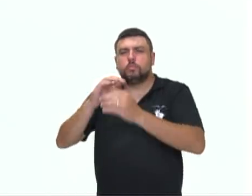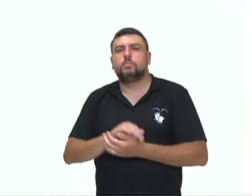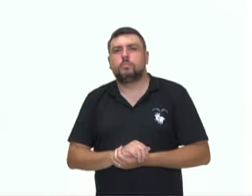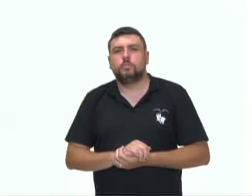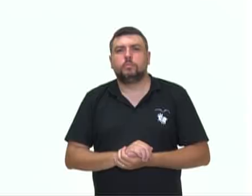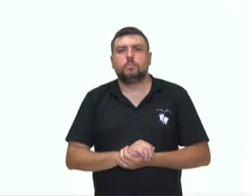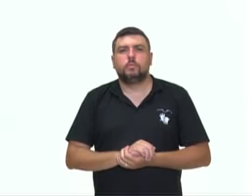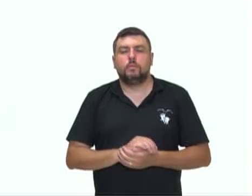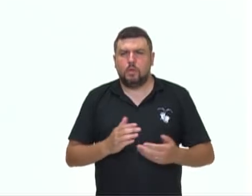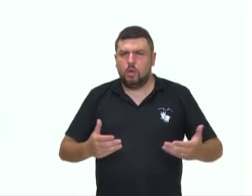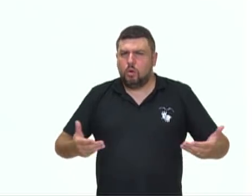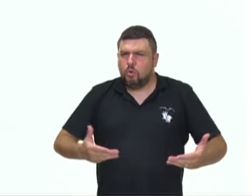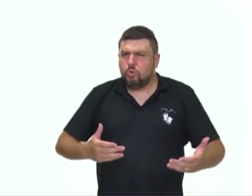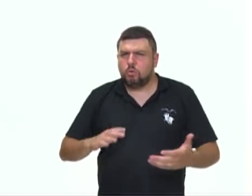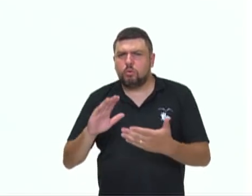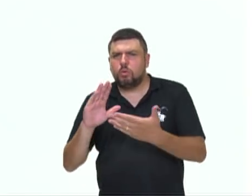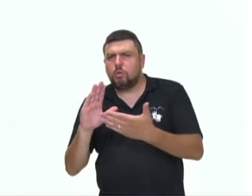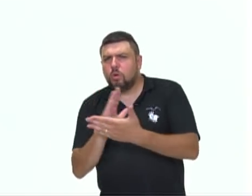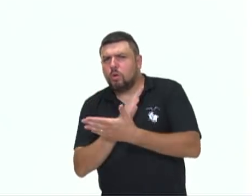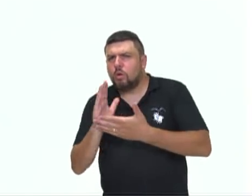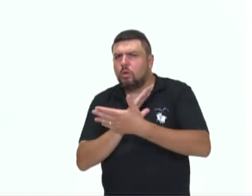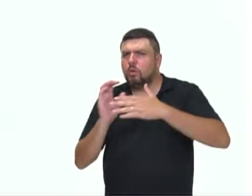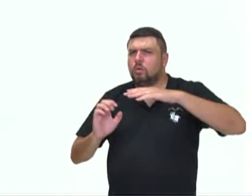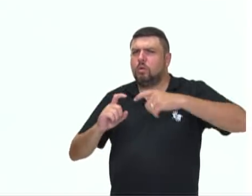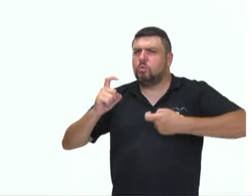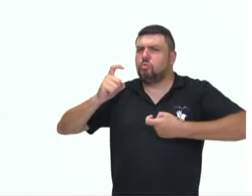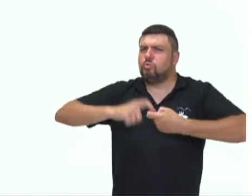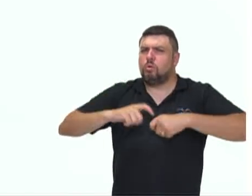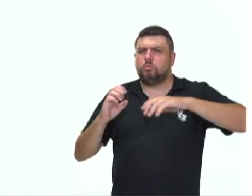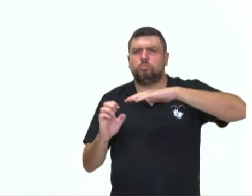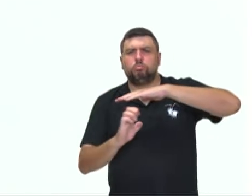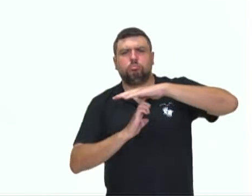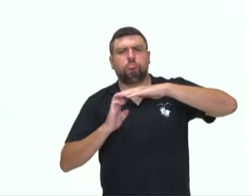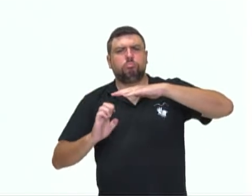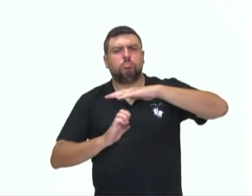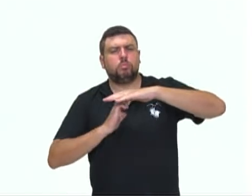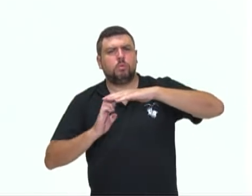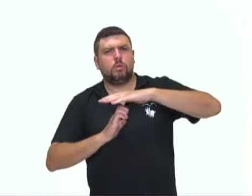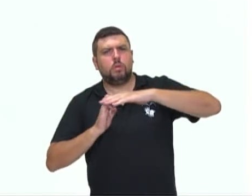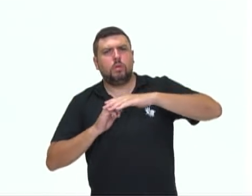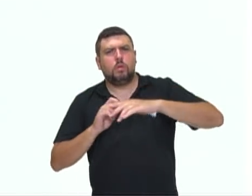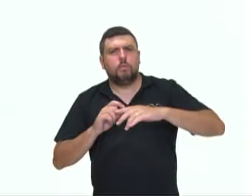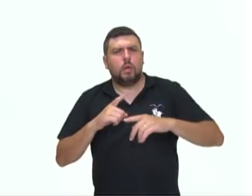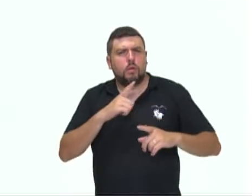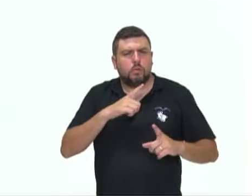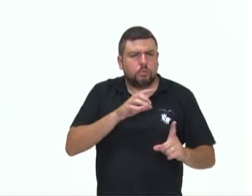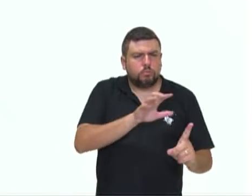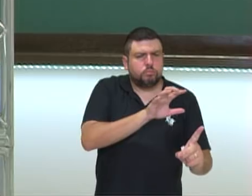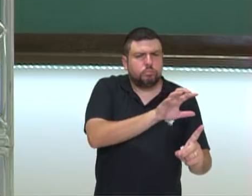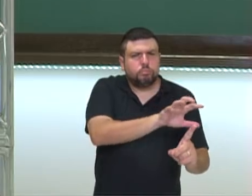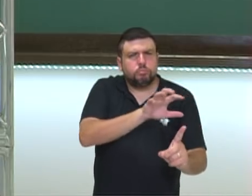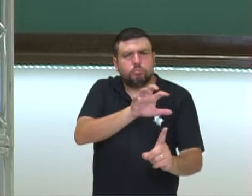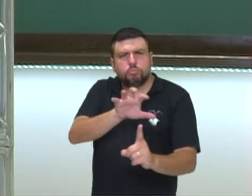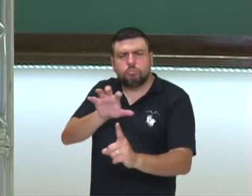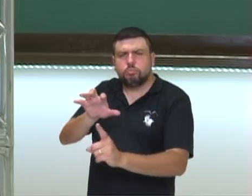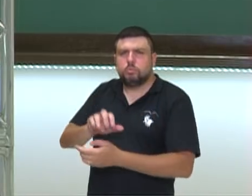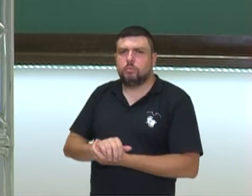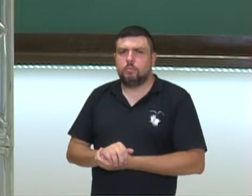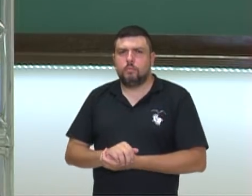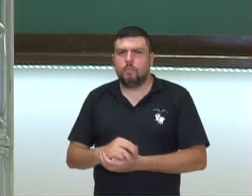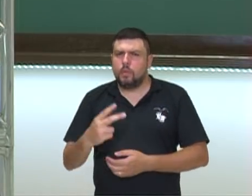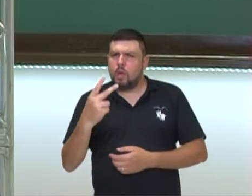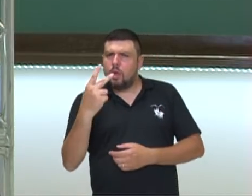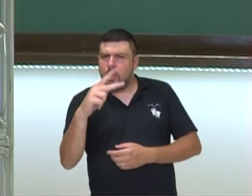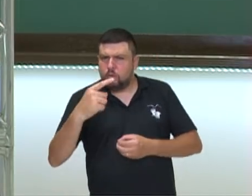regionais e muitas vezes nacionais, exercendo influência em vários campos. Na sua cidade, na sua